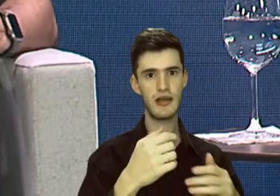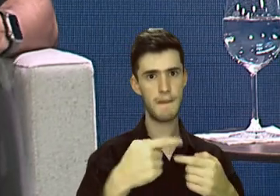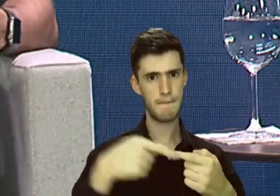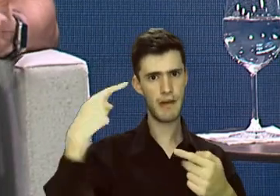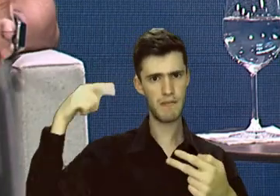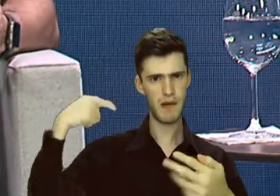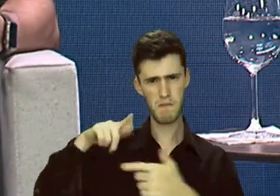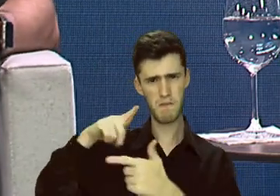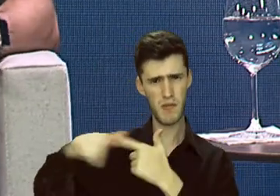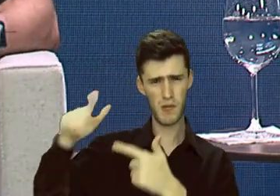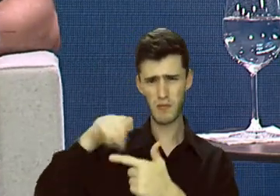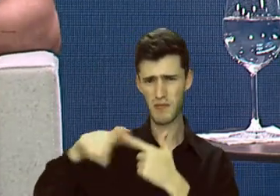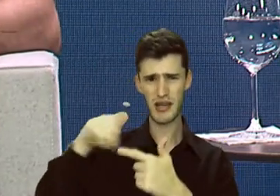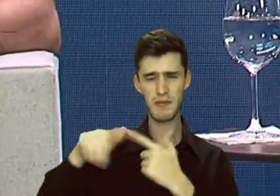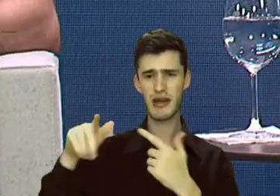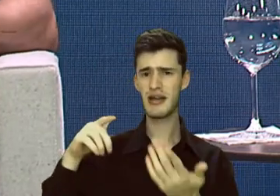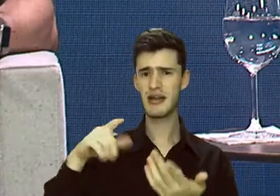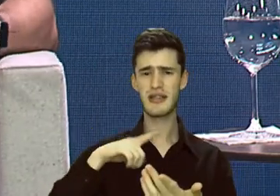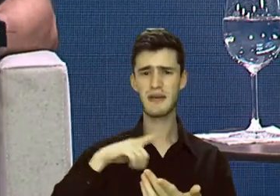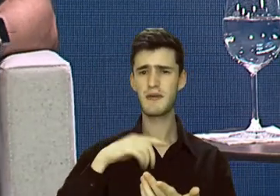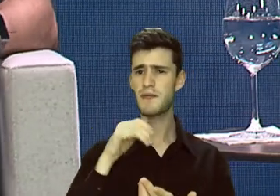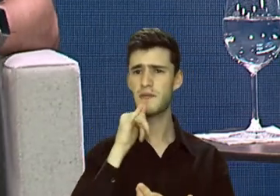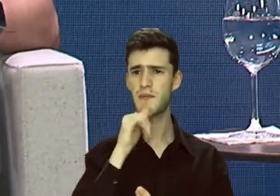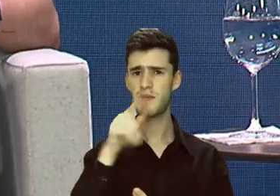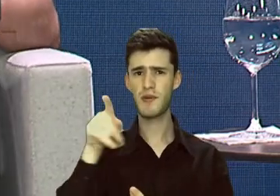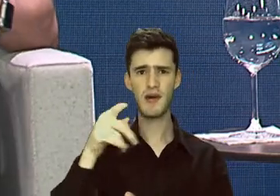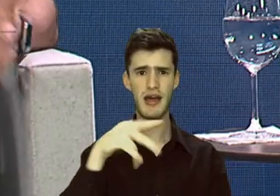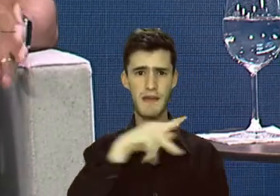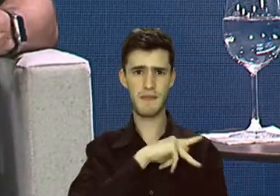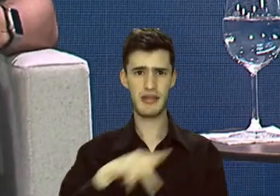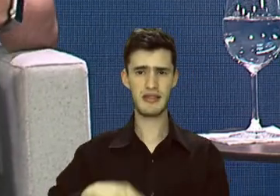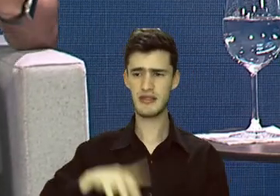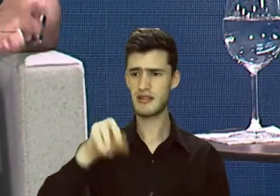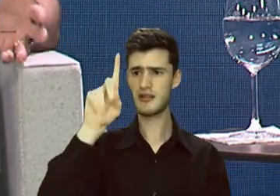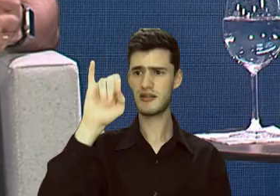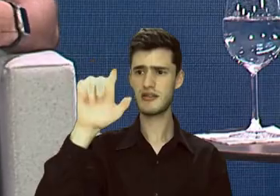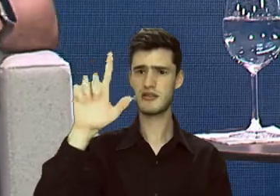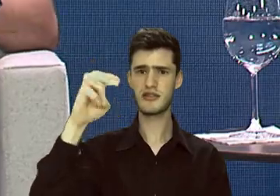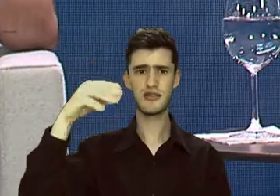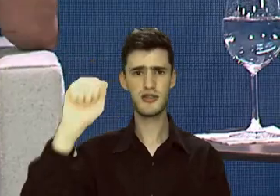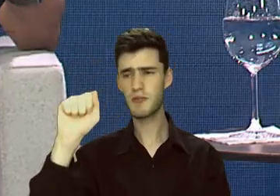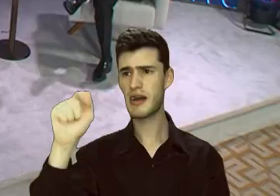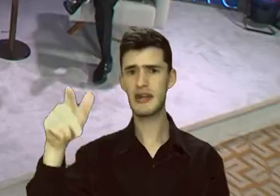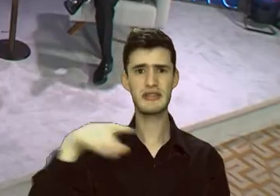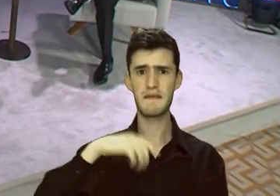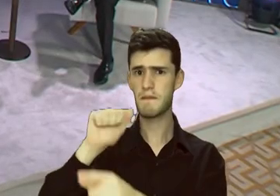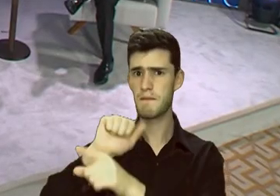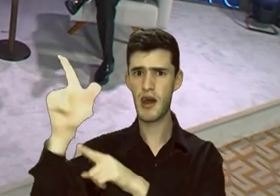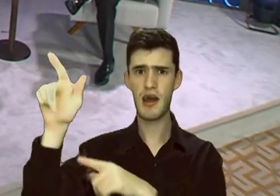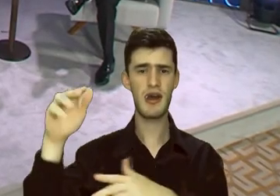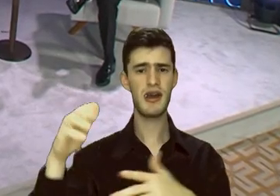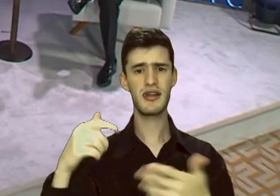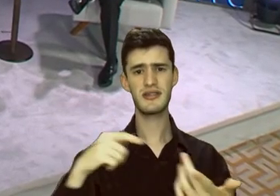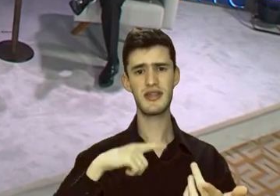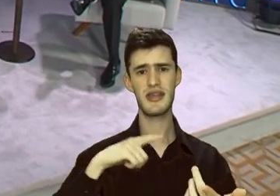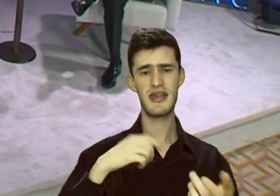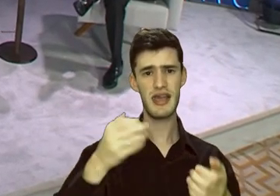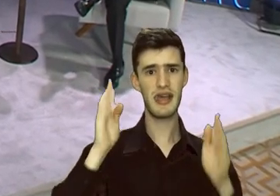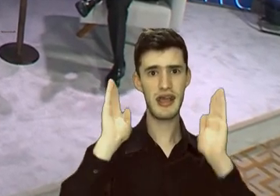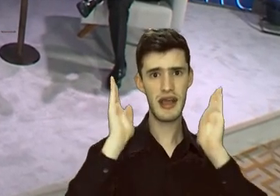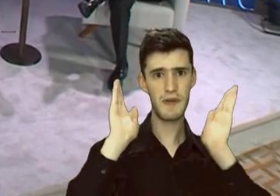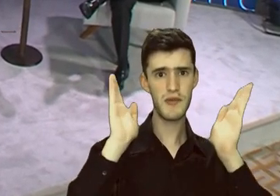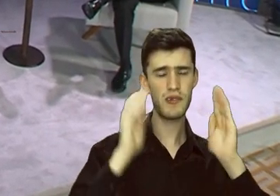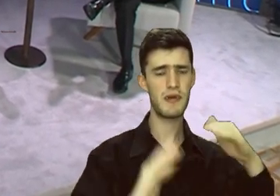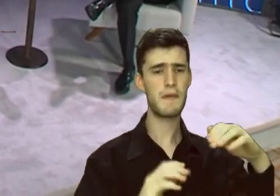por sei lá impeachment da Dilma greve dos caminhoneiros pandemia guerra da Ucrânia uma uma crise econômica já então